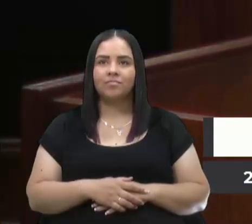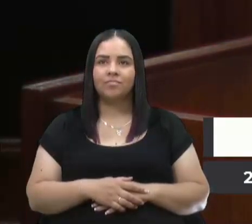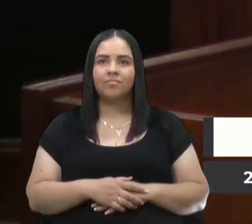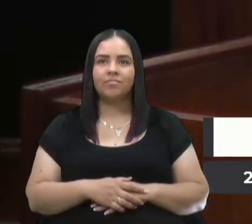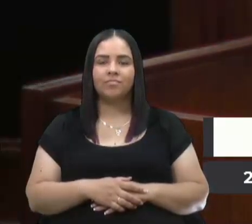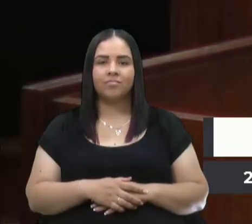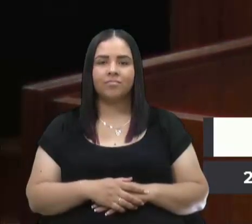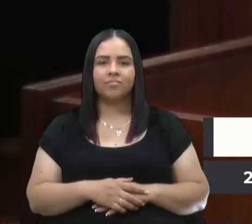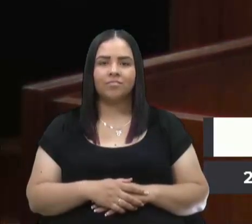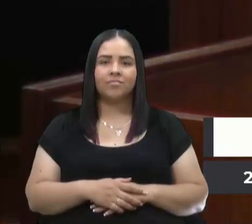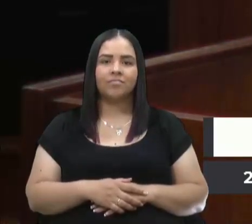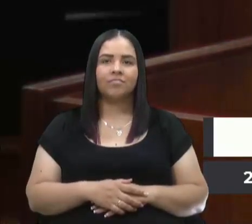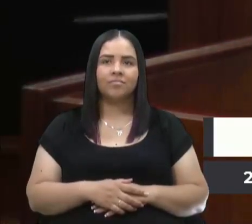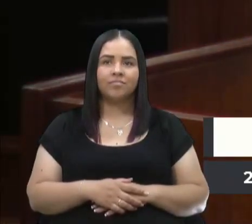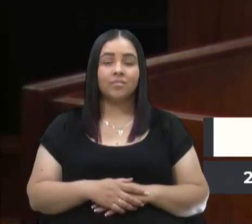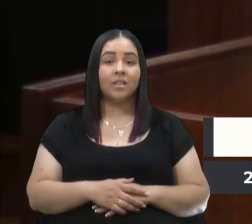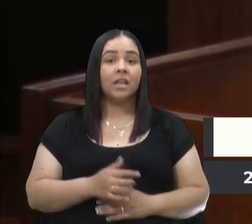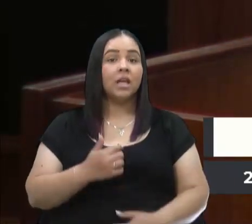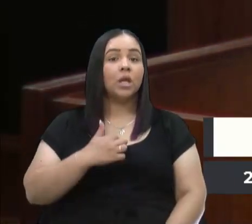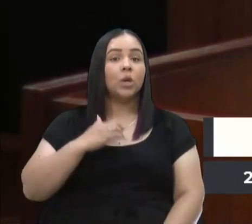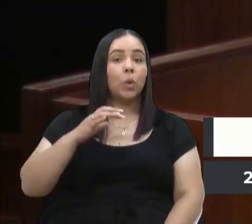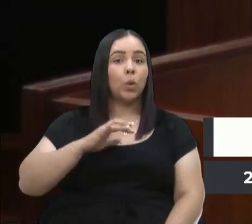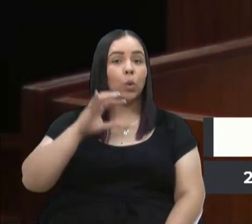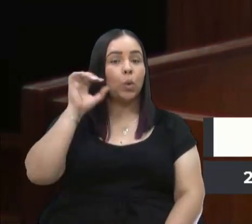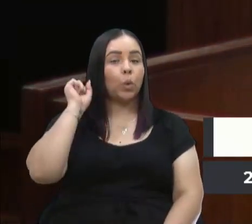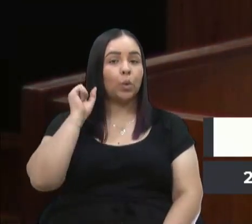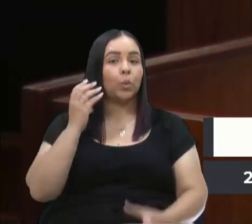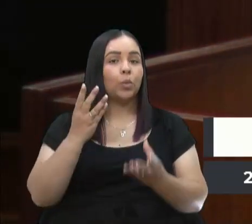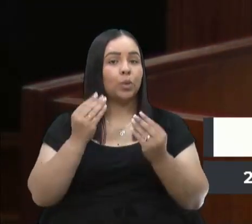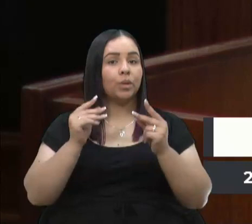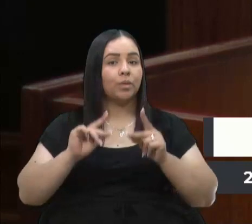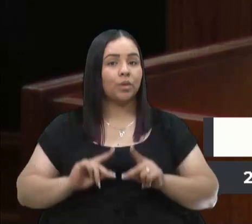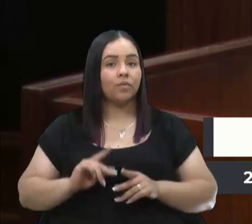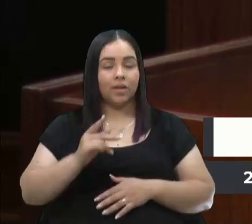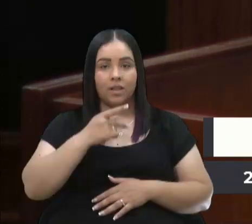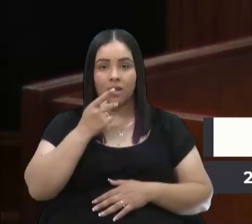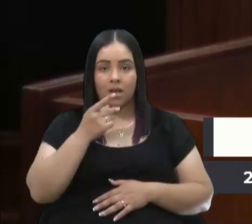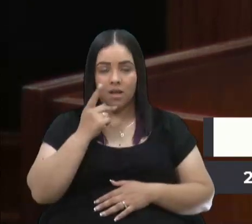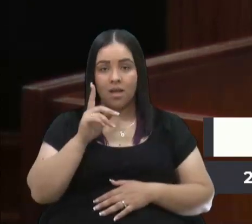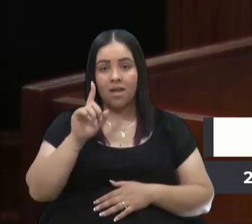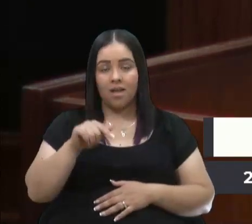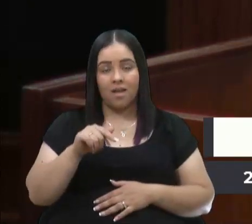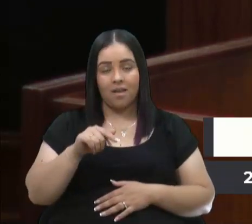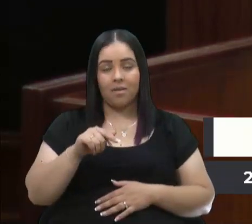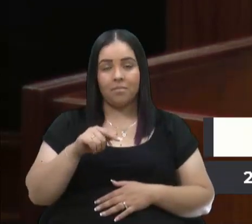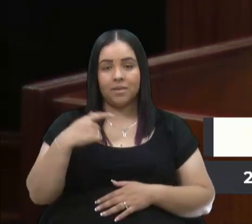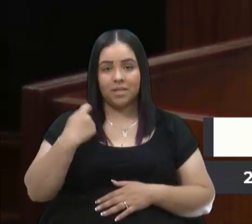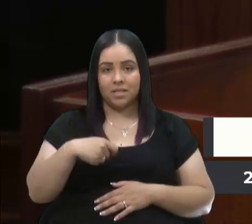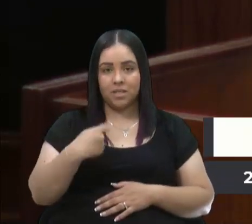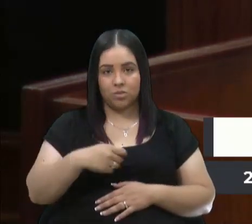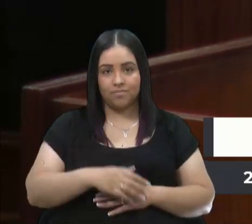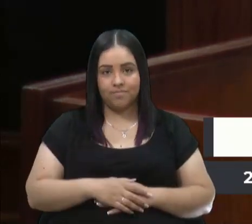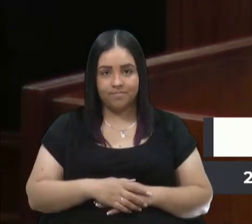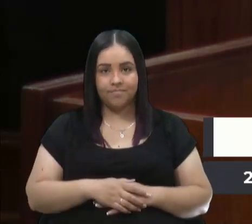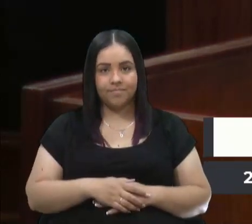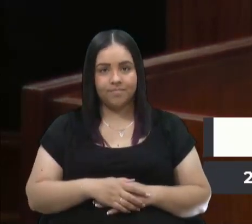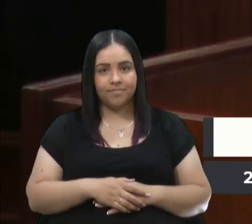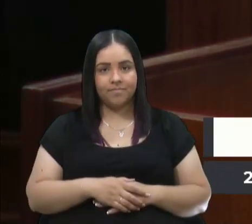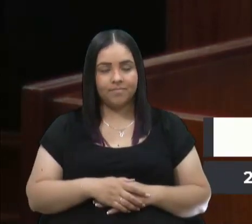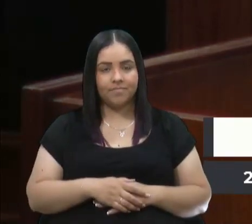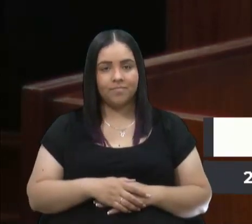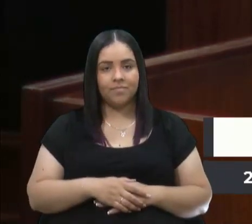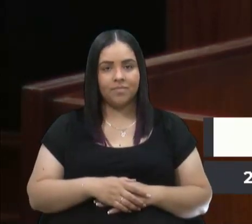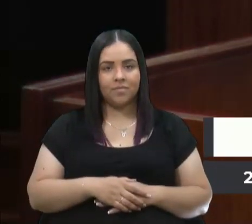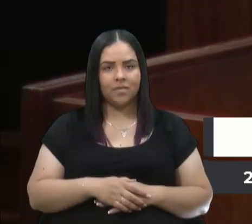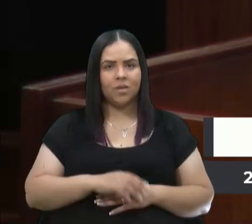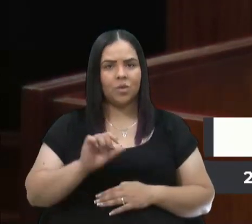PSB. Aliás, eu ouvi isso de muitos servidores. A reforma é necessária. E o que nós